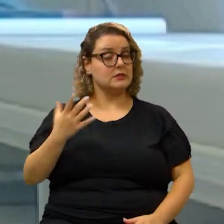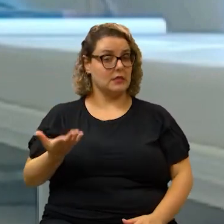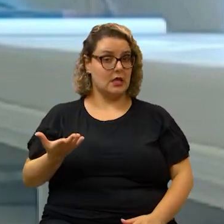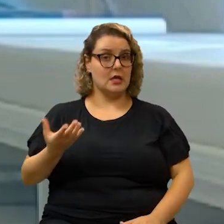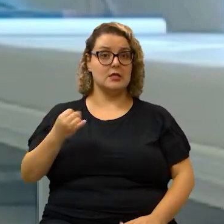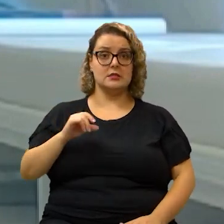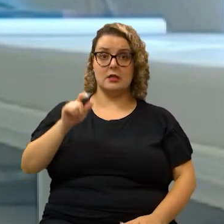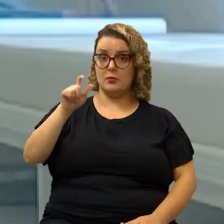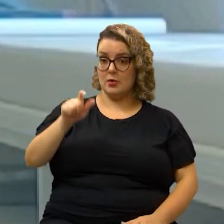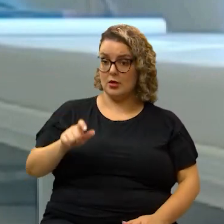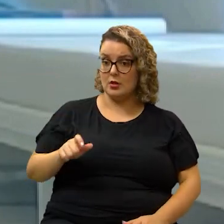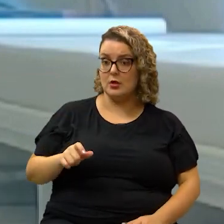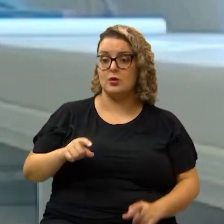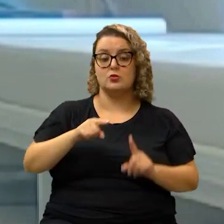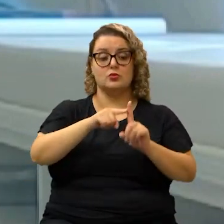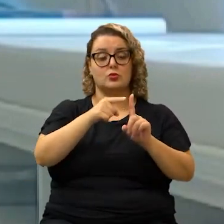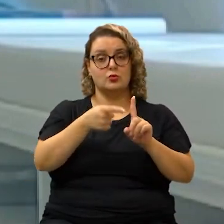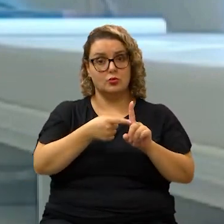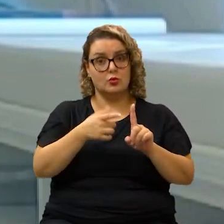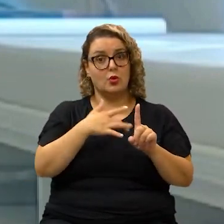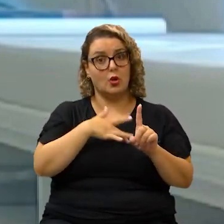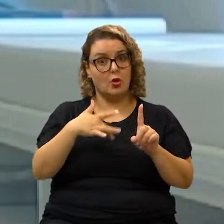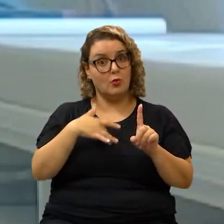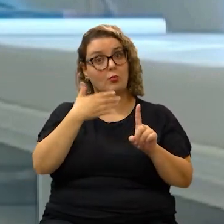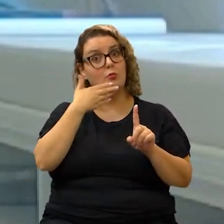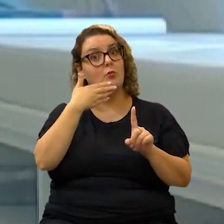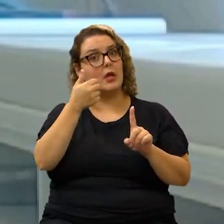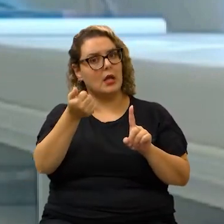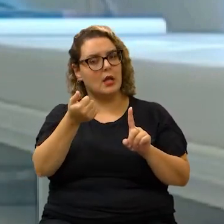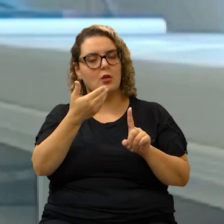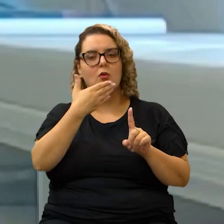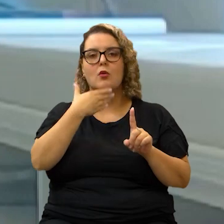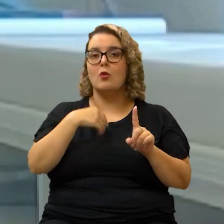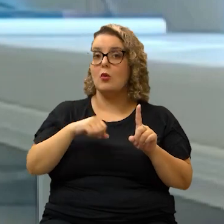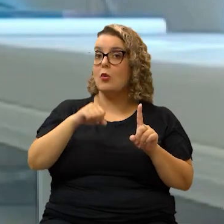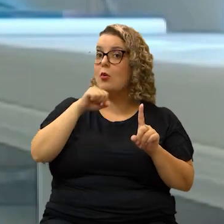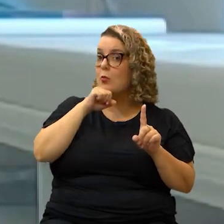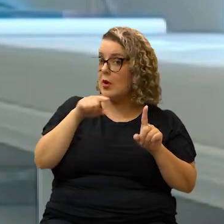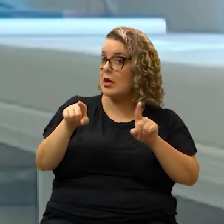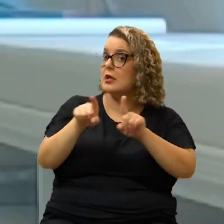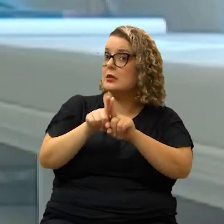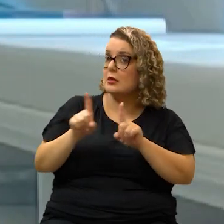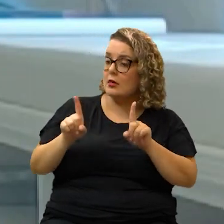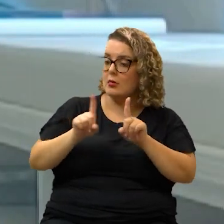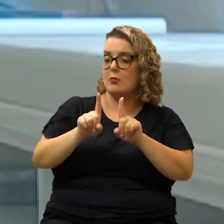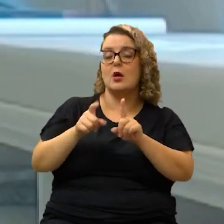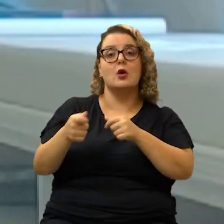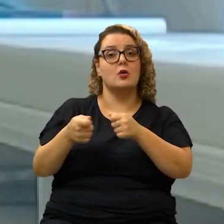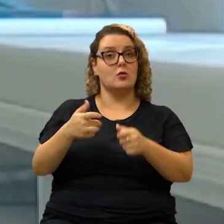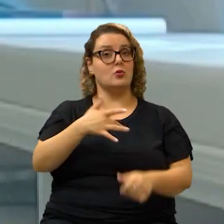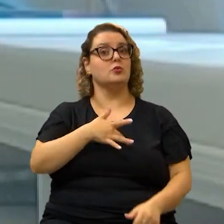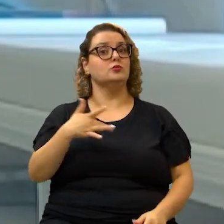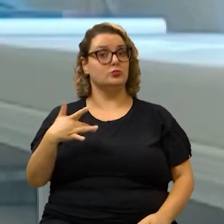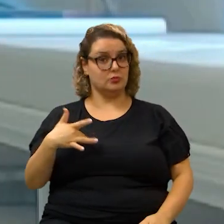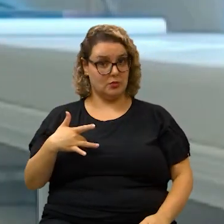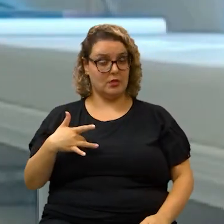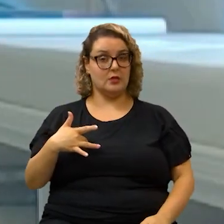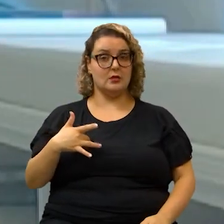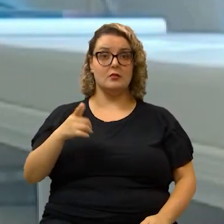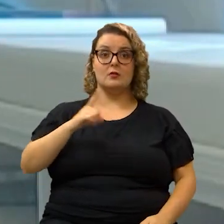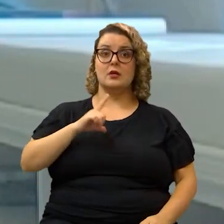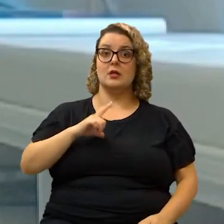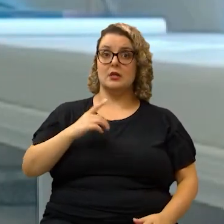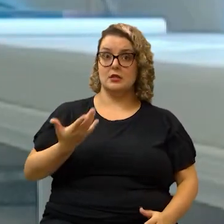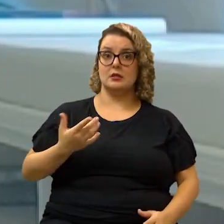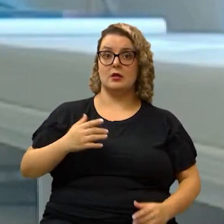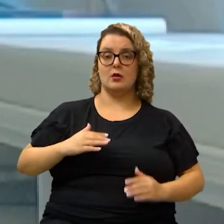pessoa já entrar na gravidez com uma saúde melhor, o pai ser uma pessoa também que faz um controle de saúde, você vai gerar